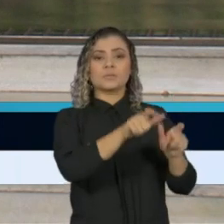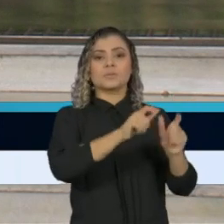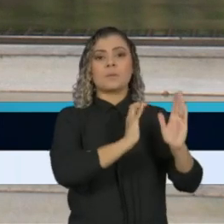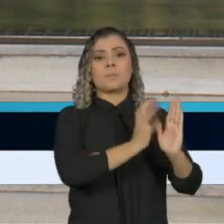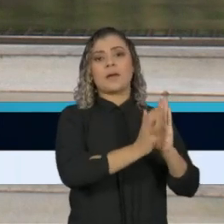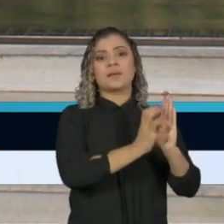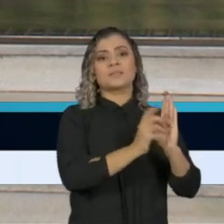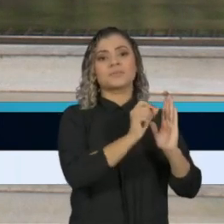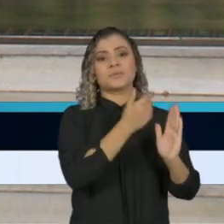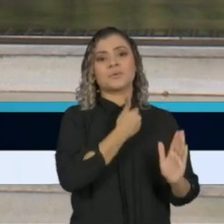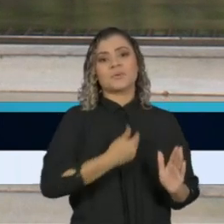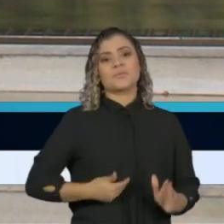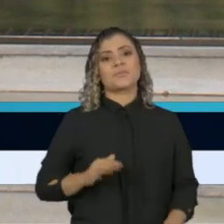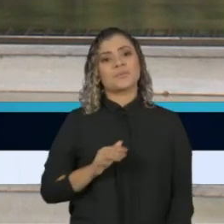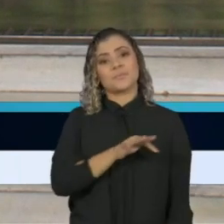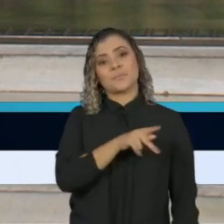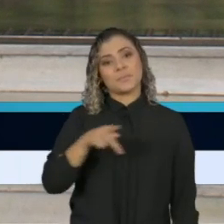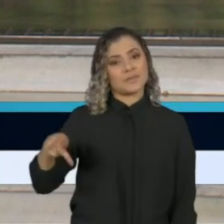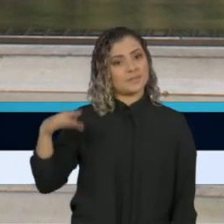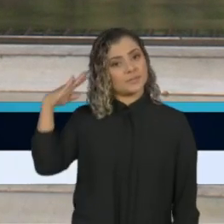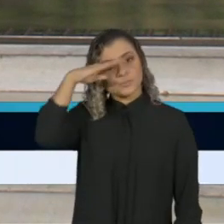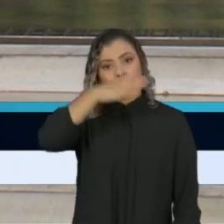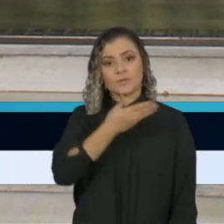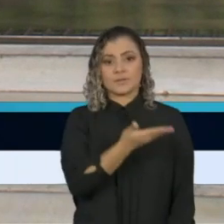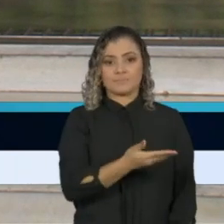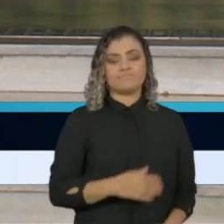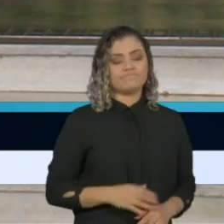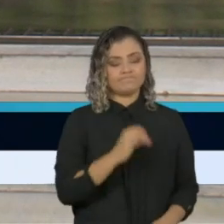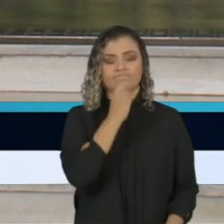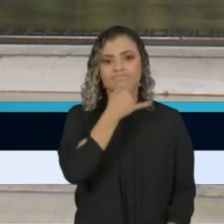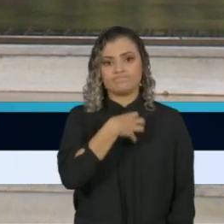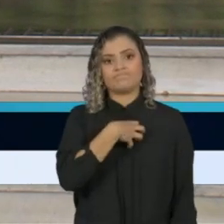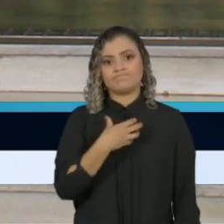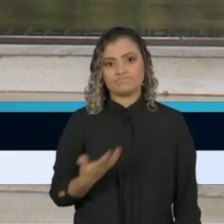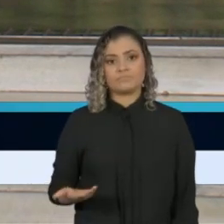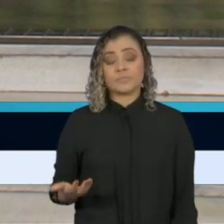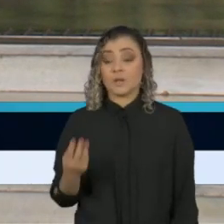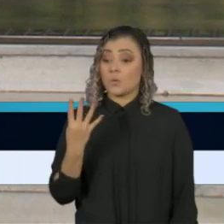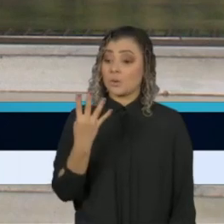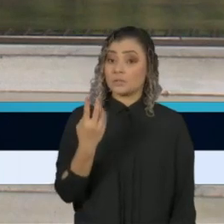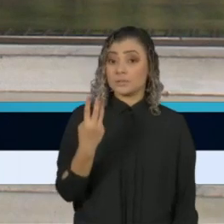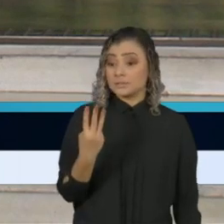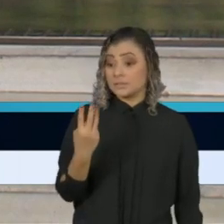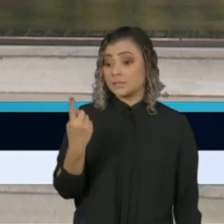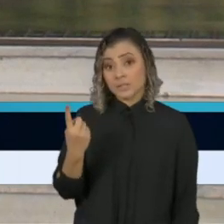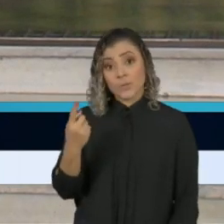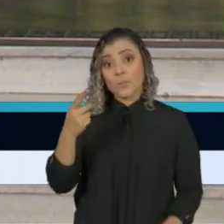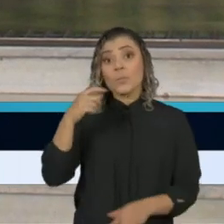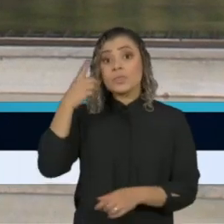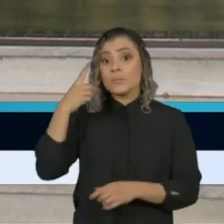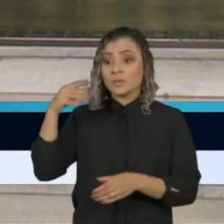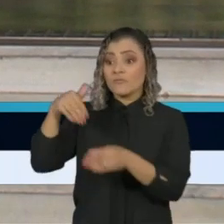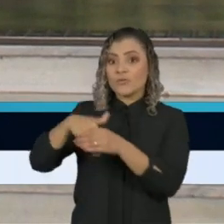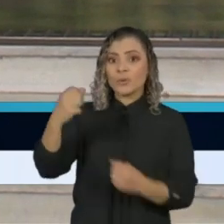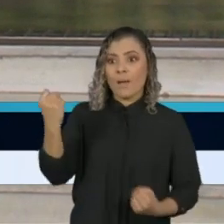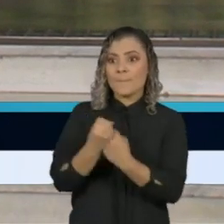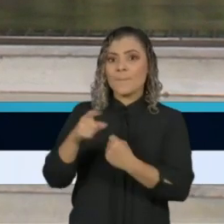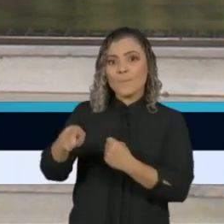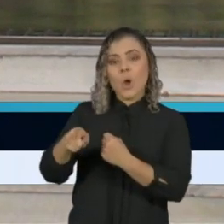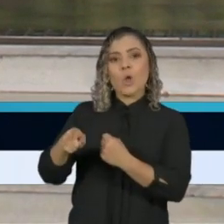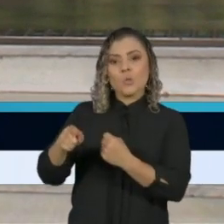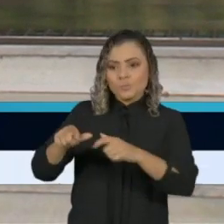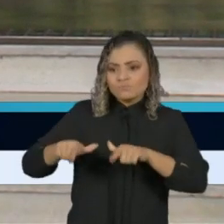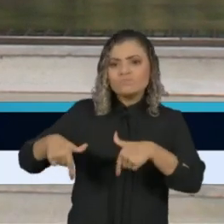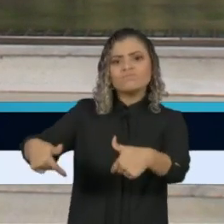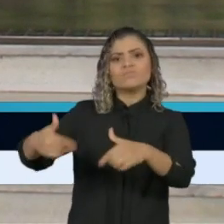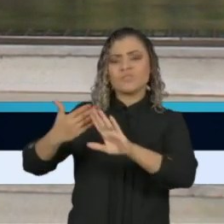vinculados ao governo do presidente Jair Bolsonaro. Aos 431 que colocaram o seu voto a favor desta